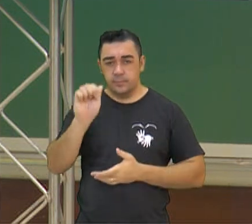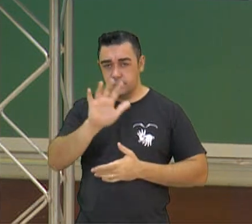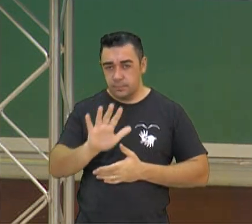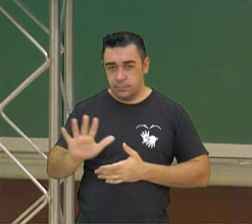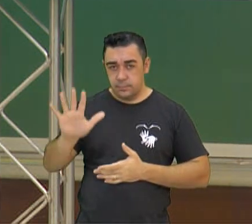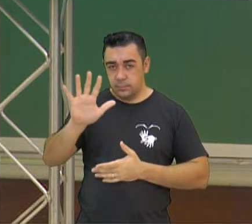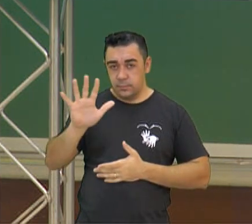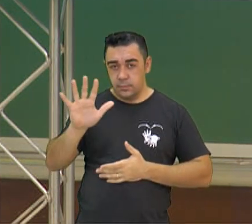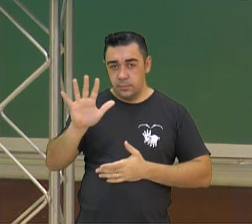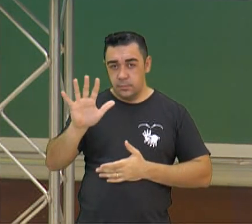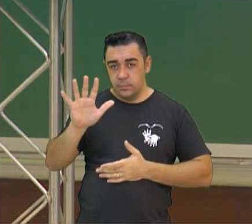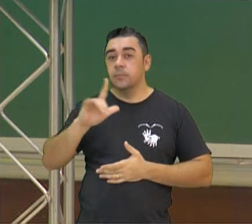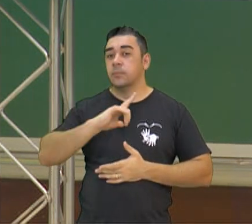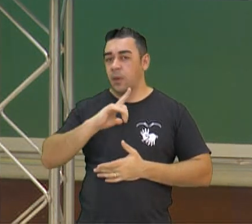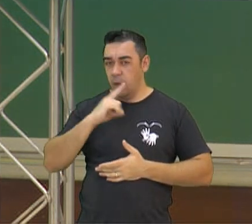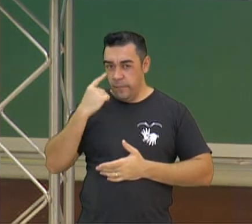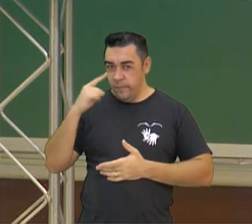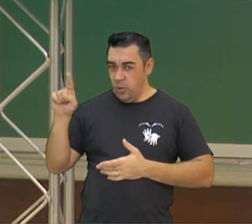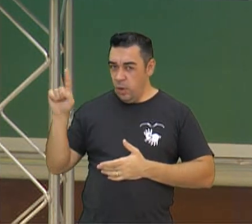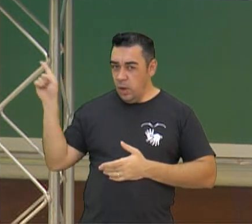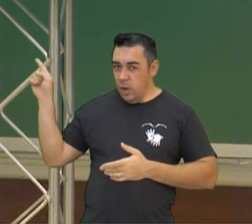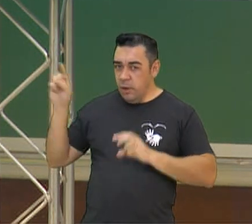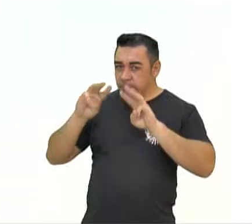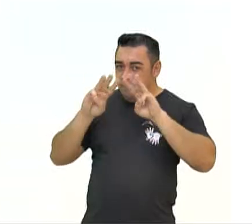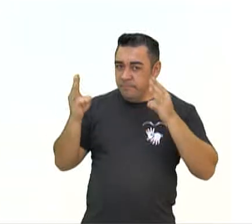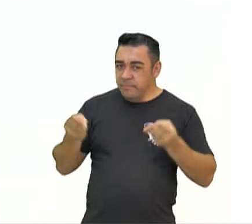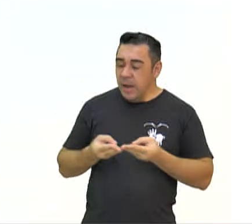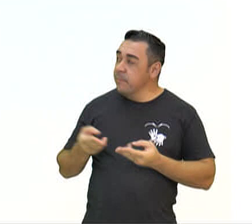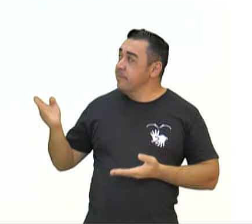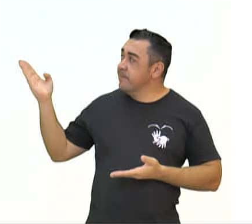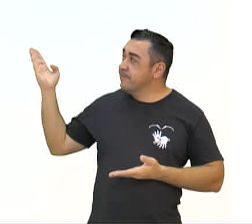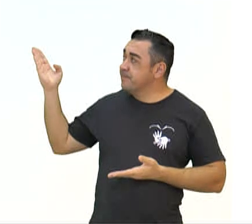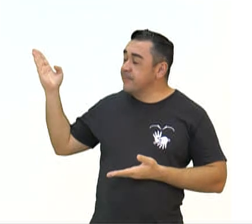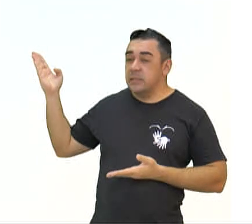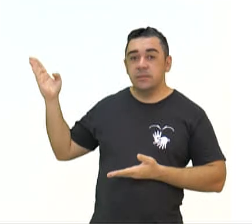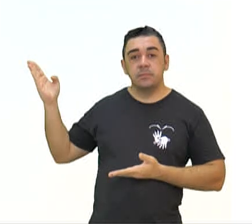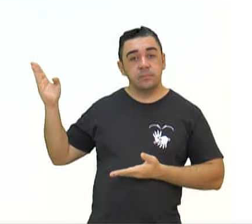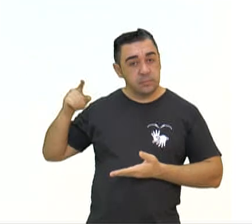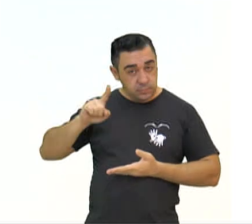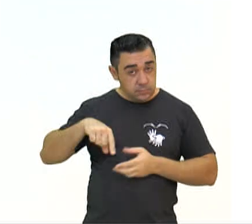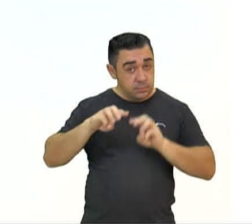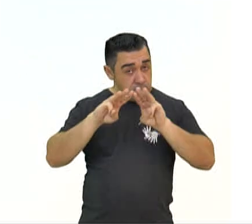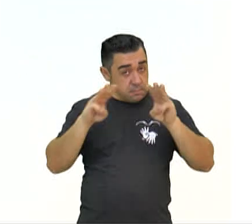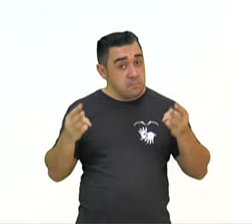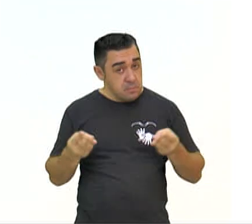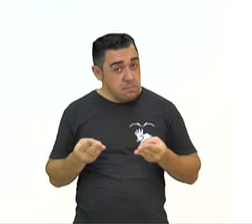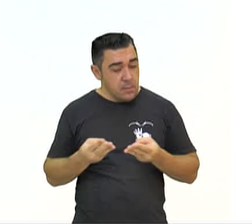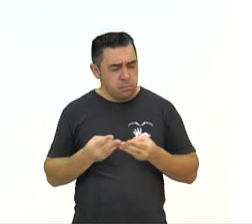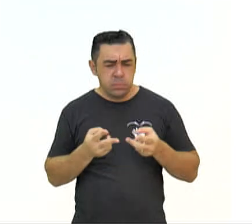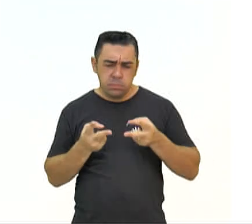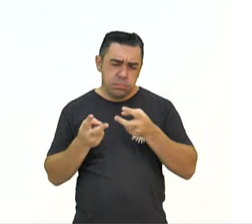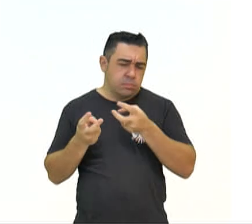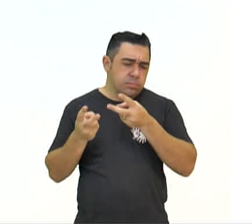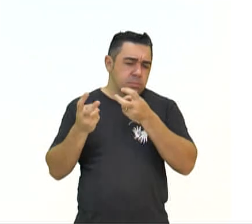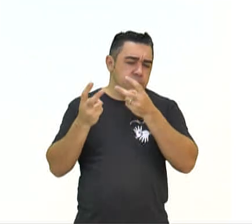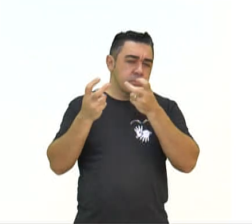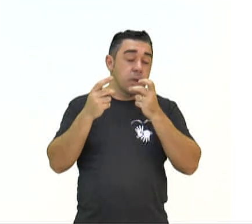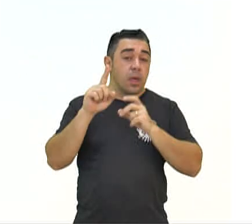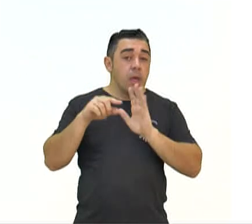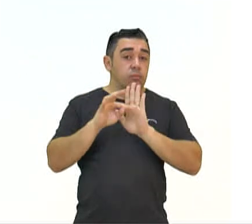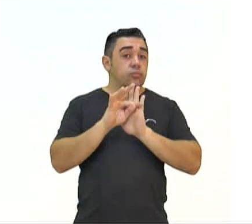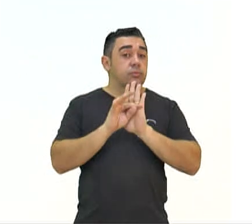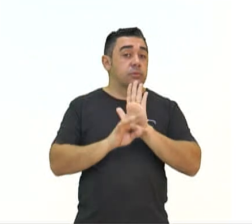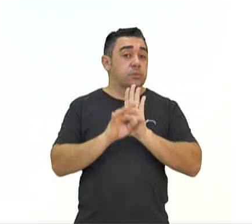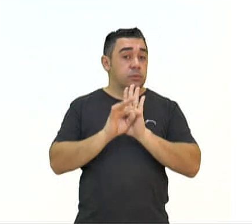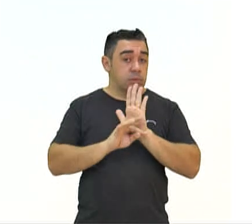aqui, veja, voltou o mapinha, tá vendo? Ó, mapa também é um texto de leitura. Mapa é